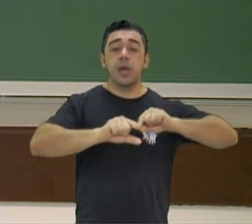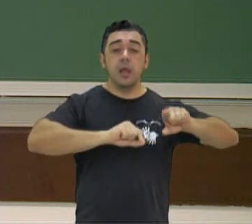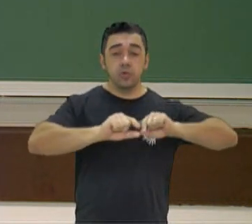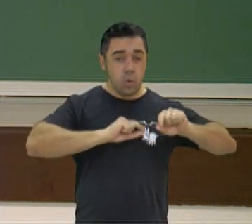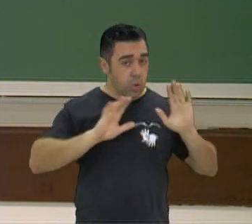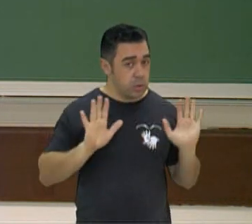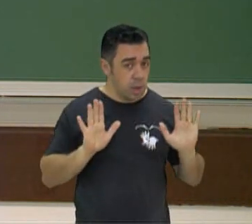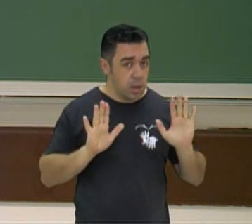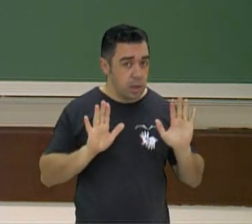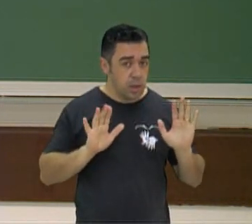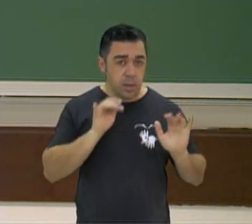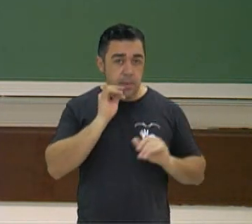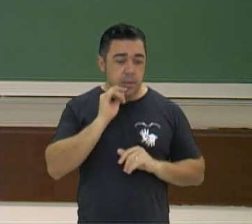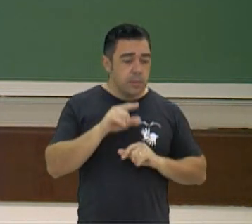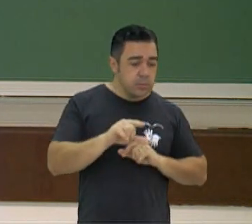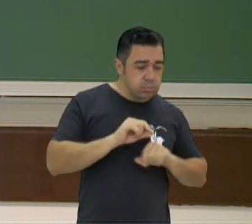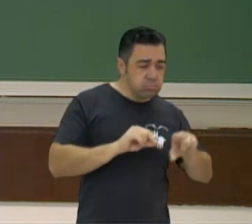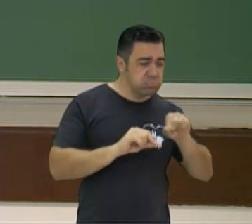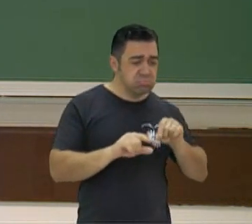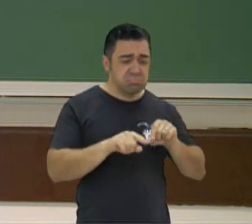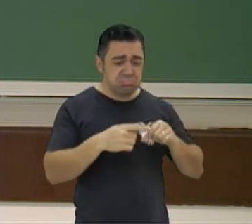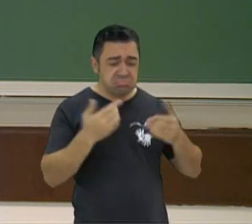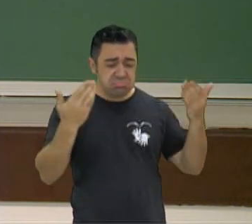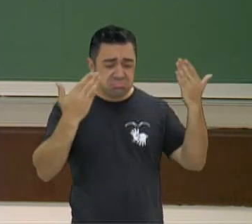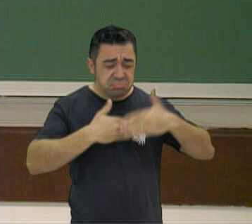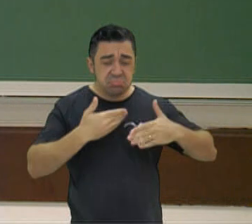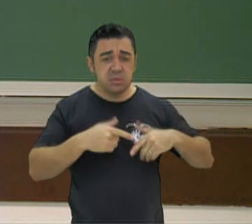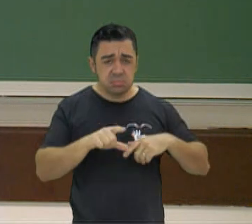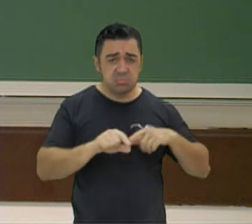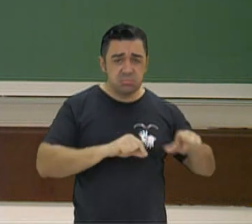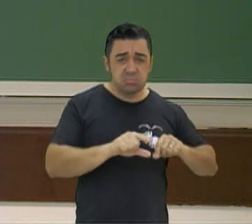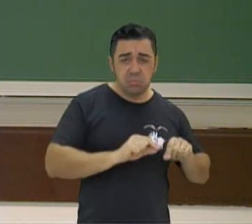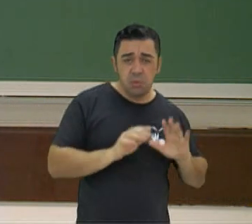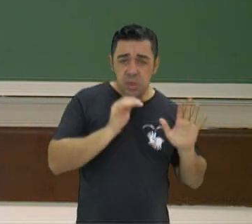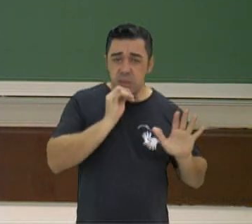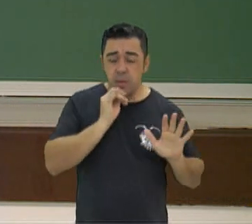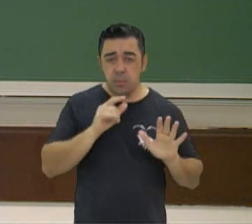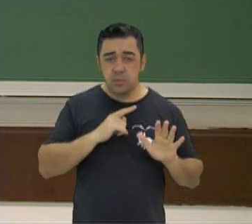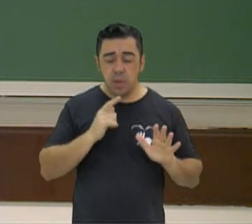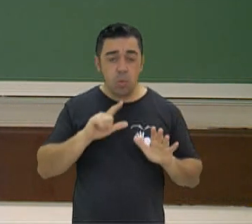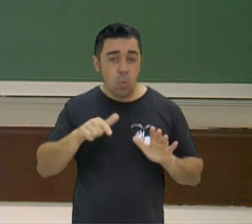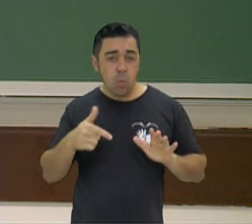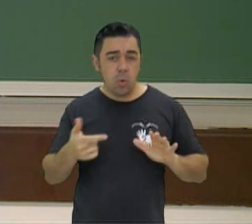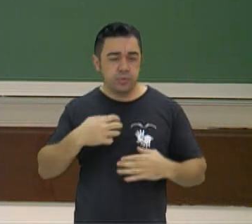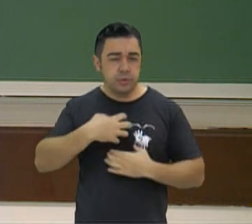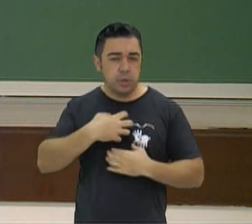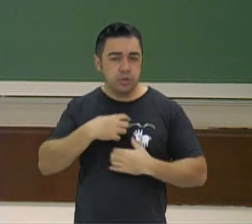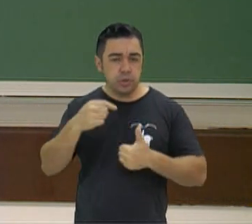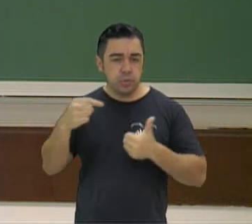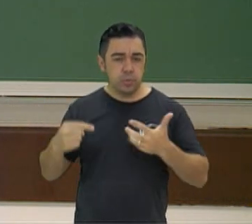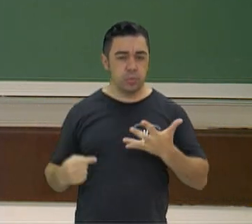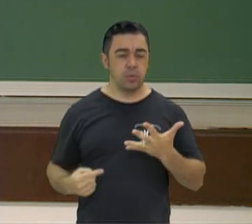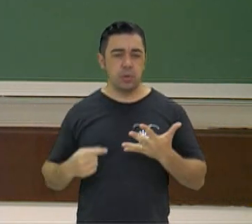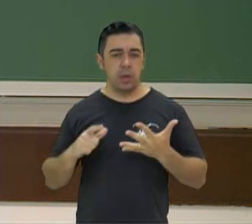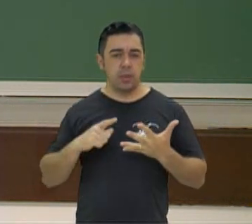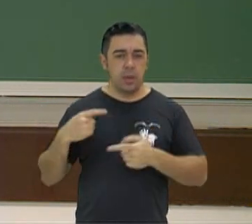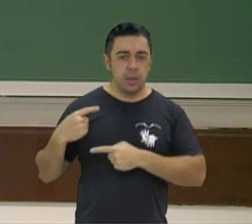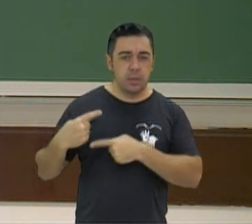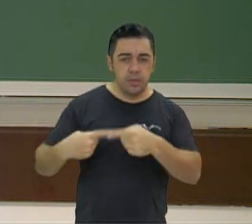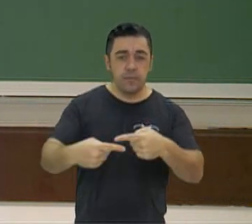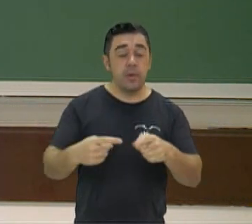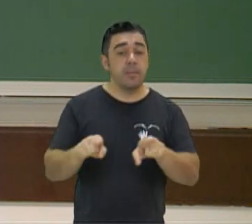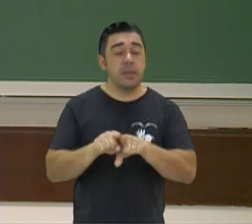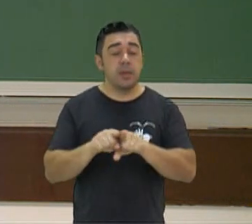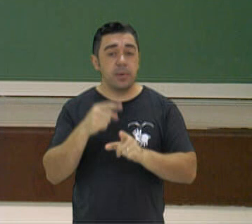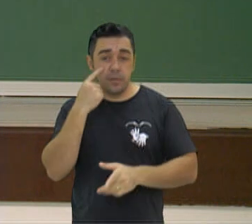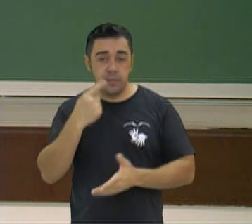organismos que não enxergavam, porque não tinha essa necessidade, né? De repente, tinha outros sentidos mais bem desenvolvidos. Mas, às vezes, a gente viu que, inclusive, em